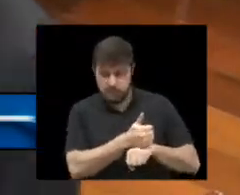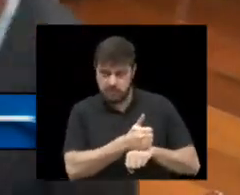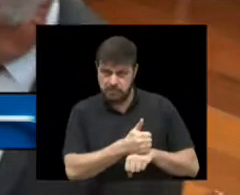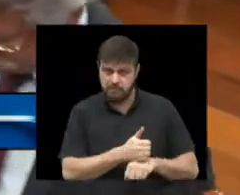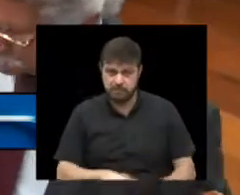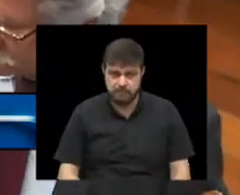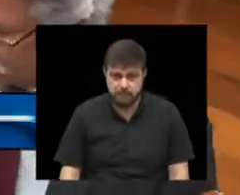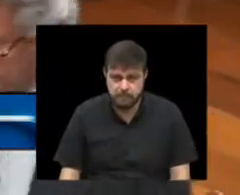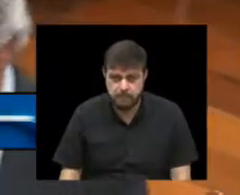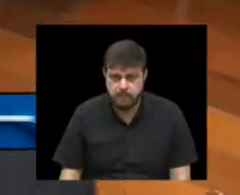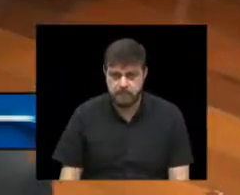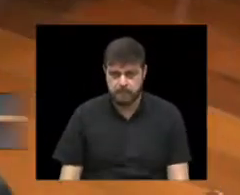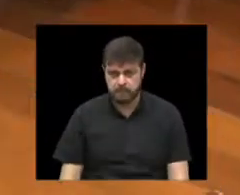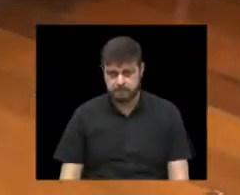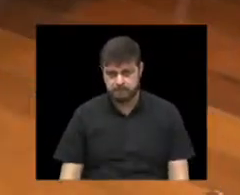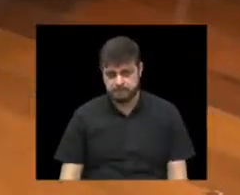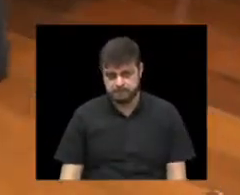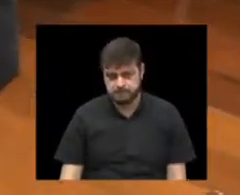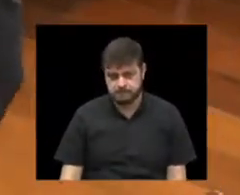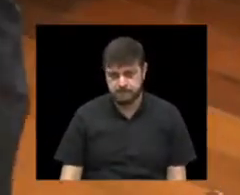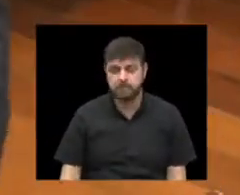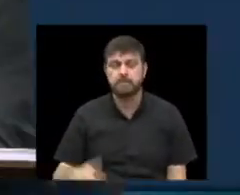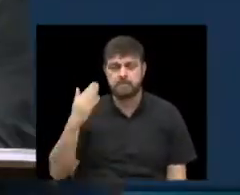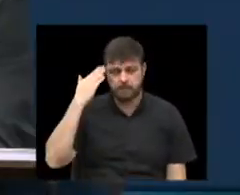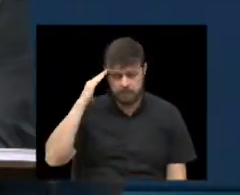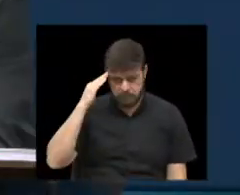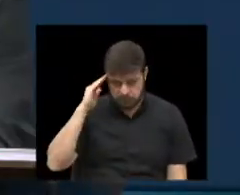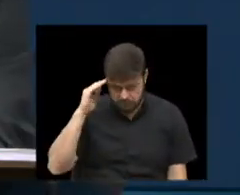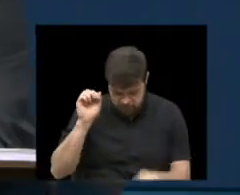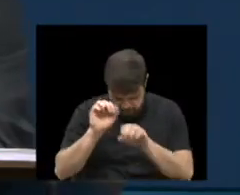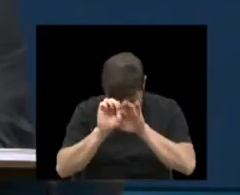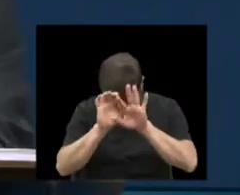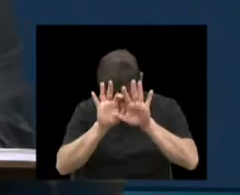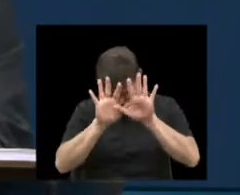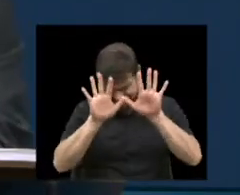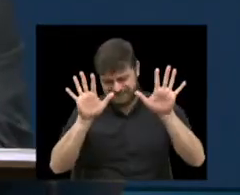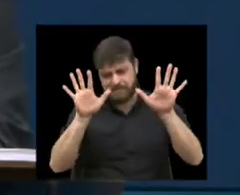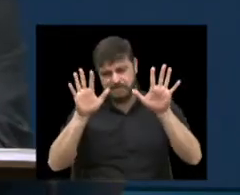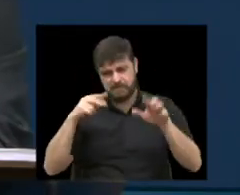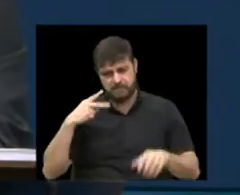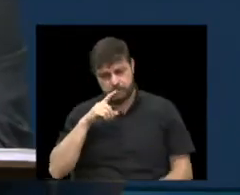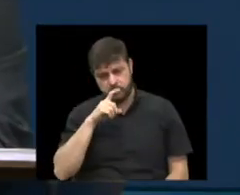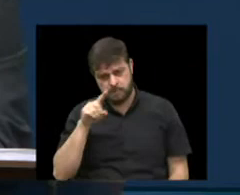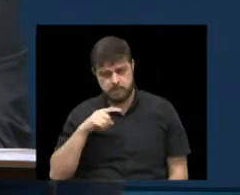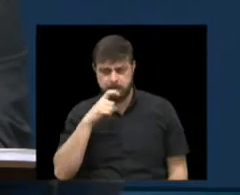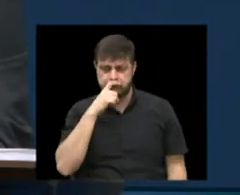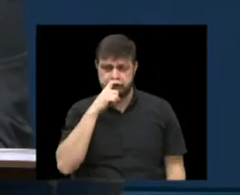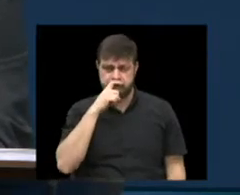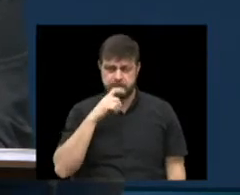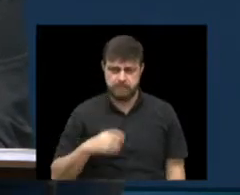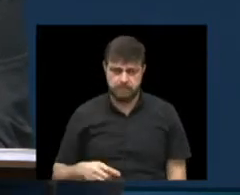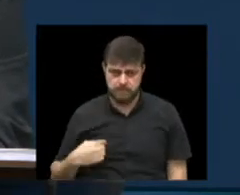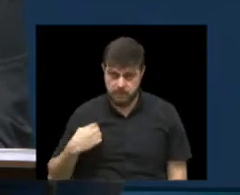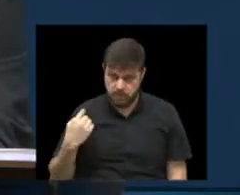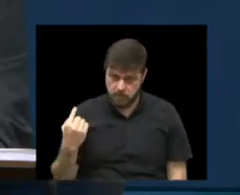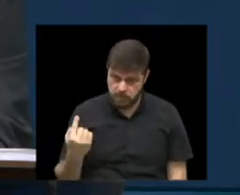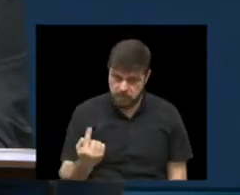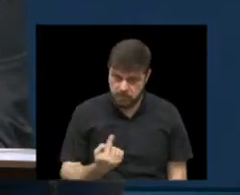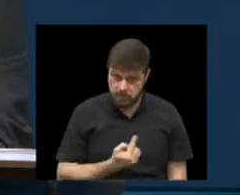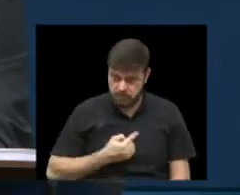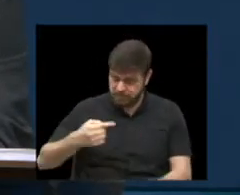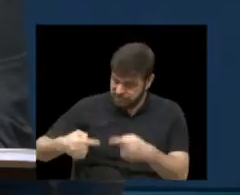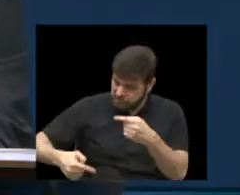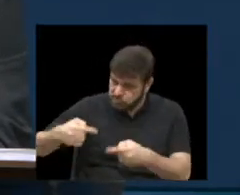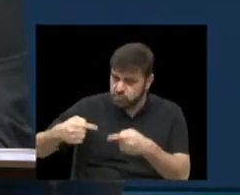vereador. Não, foi... entendi perfeitamente, nobre vereador Zé Carlos, mas, como nós estamos